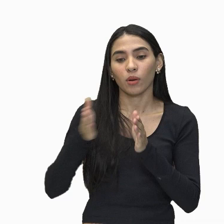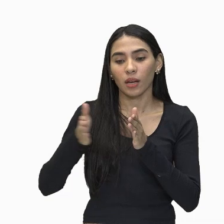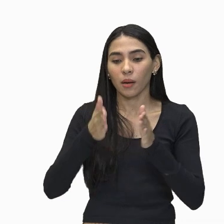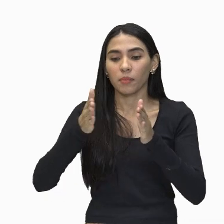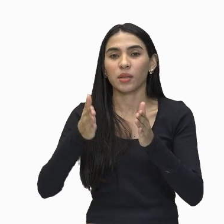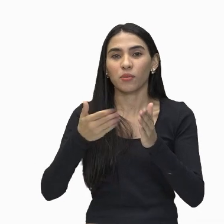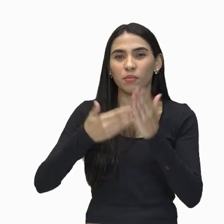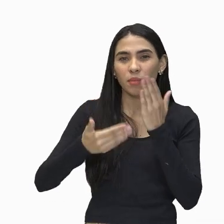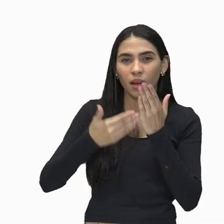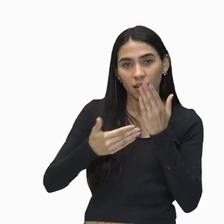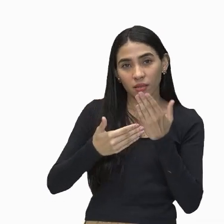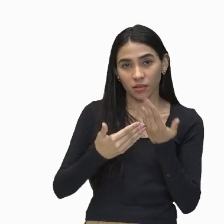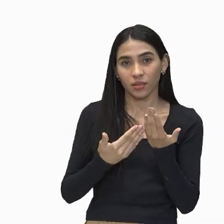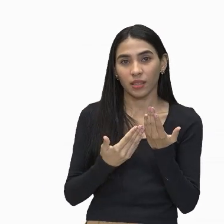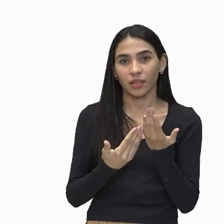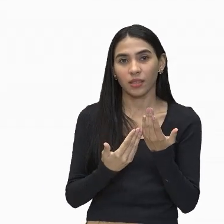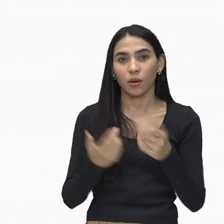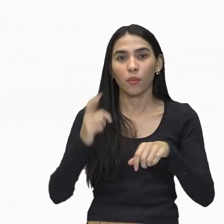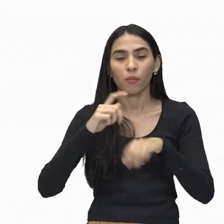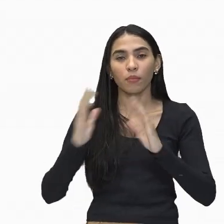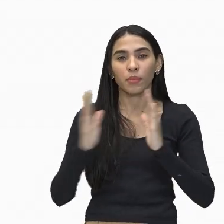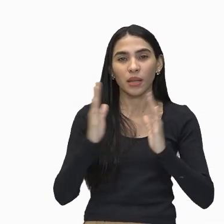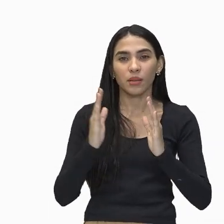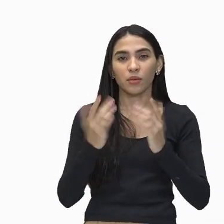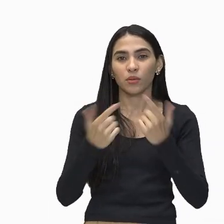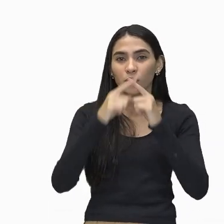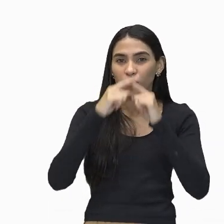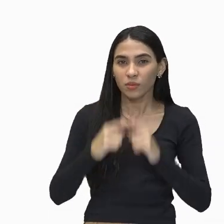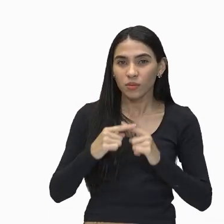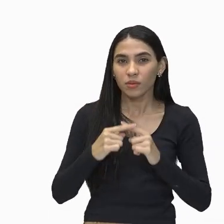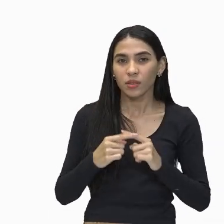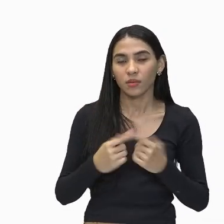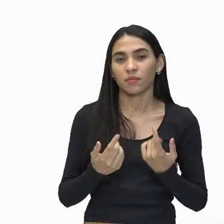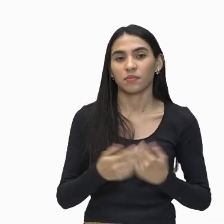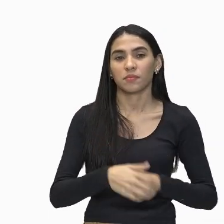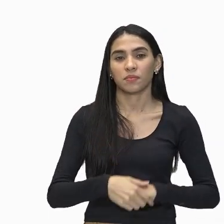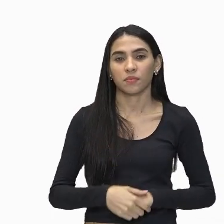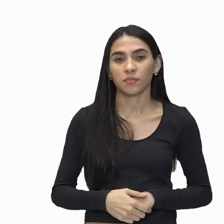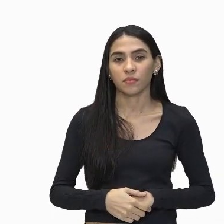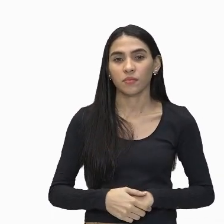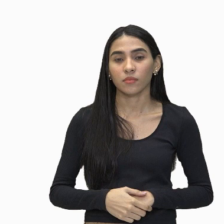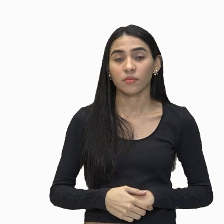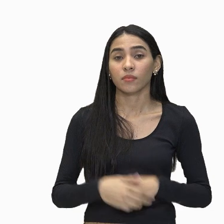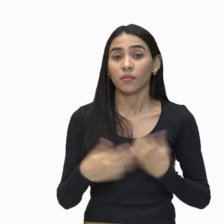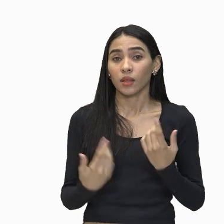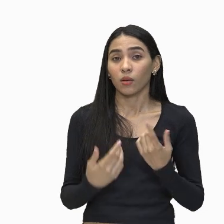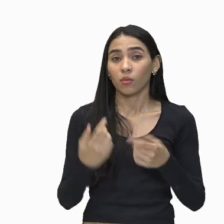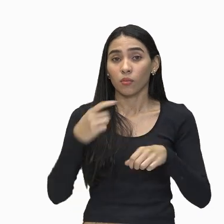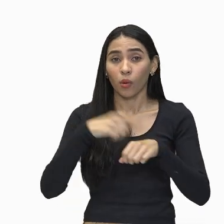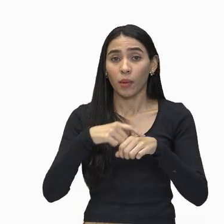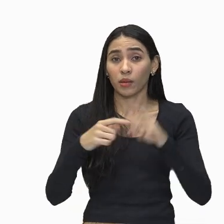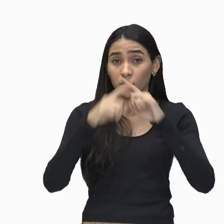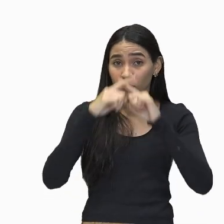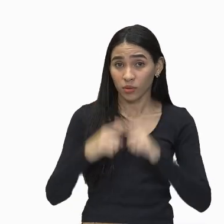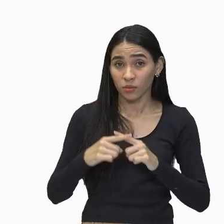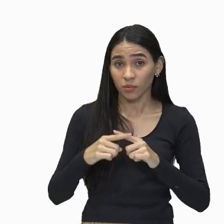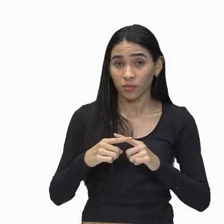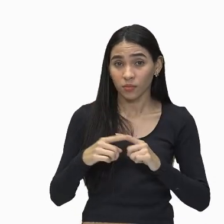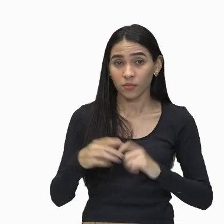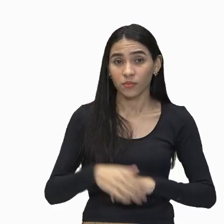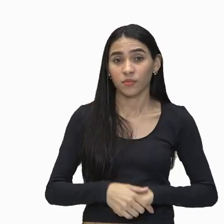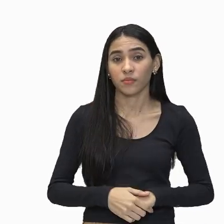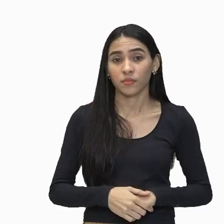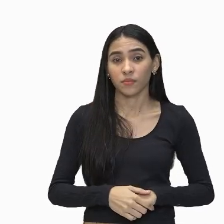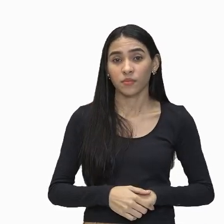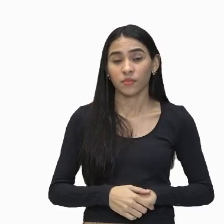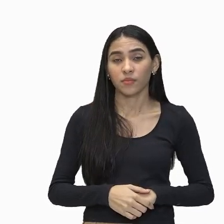chega aquele momento do confronto, o confronto eu e o outro. Nesse confronto, aí é que está, né?